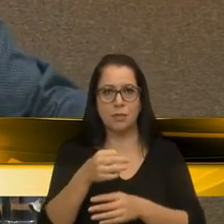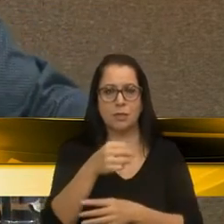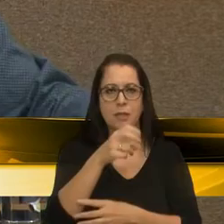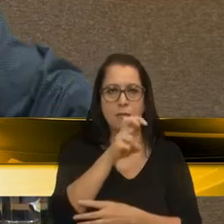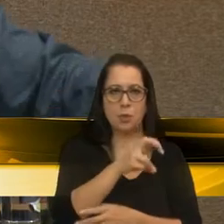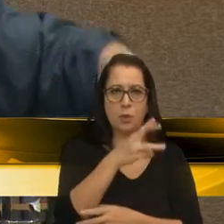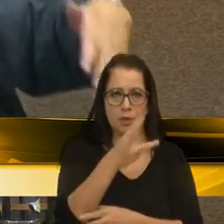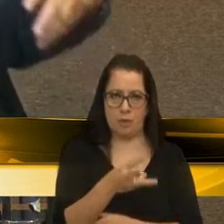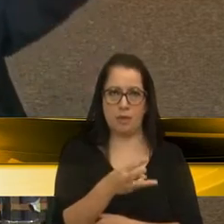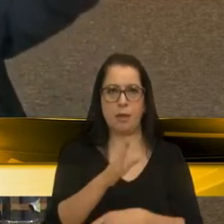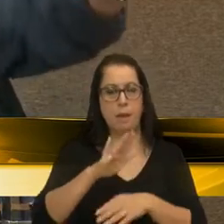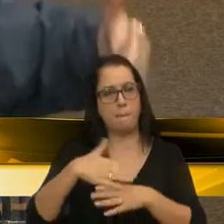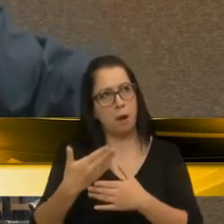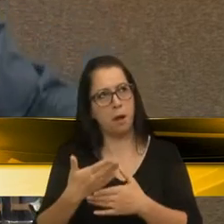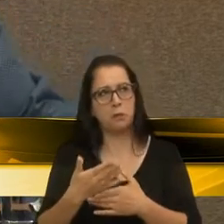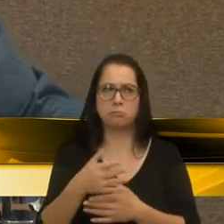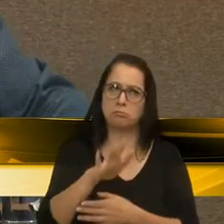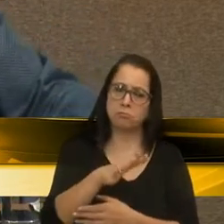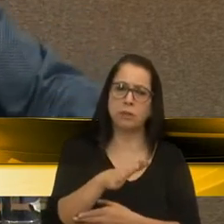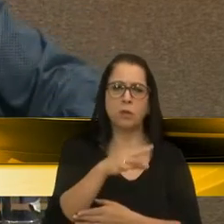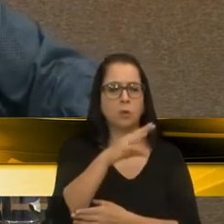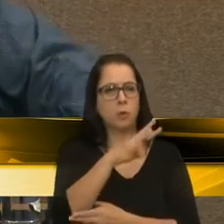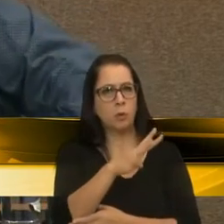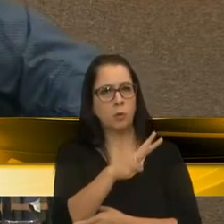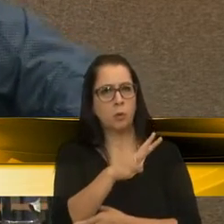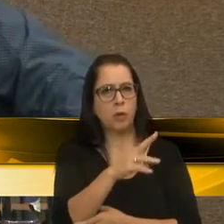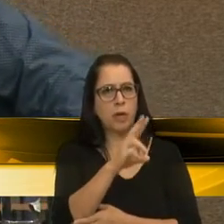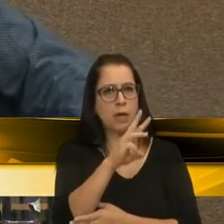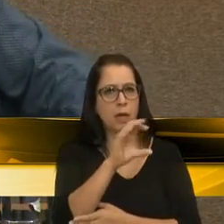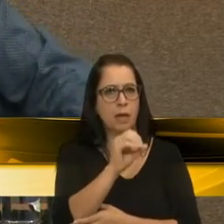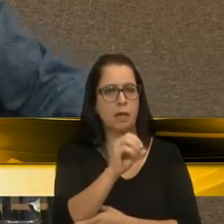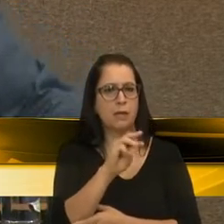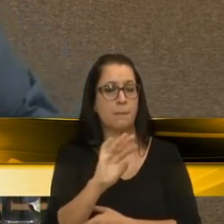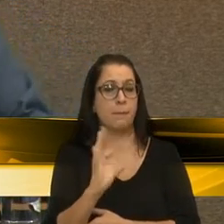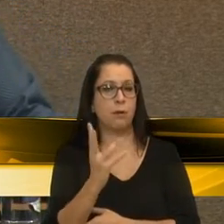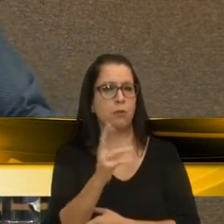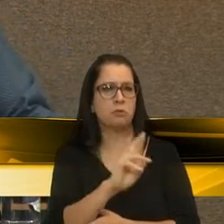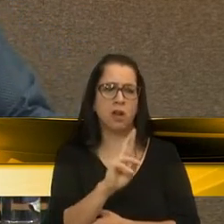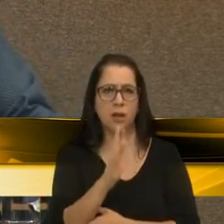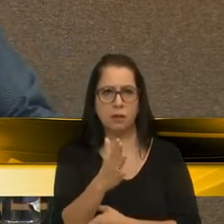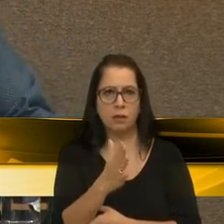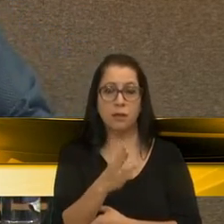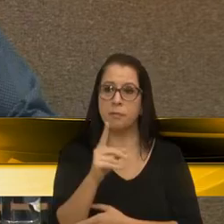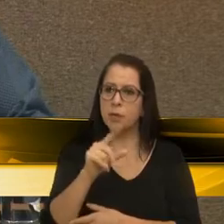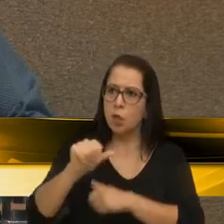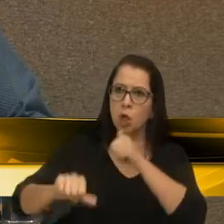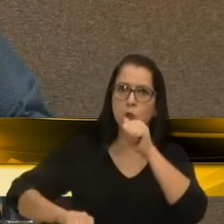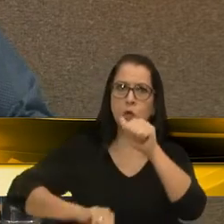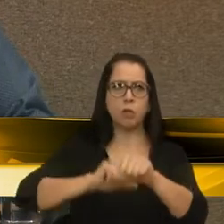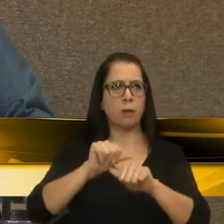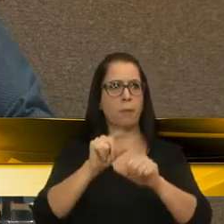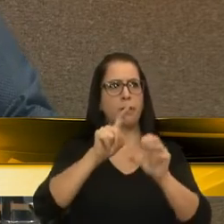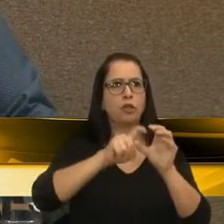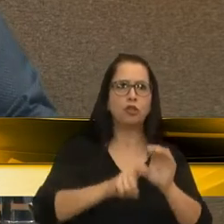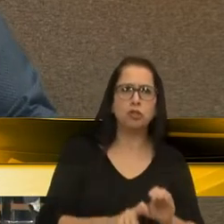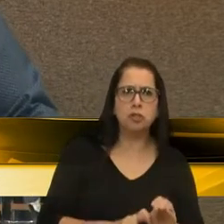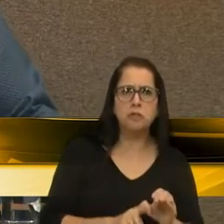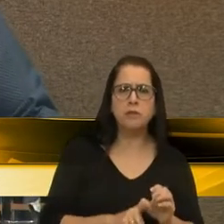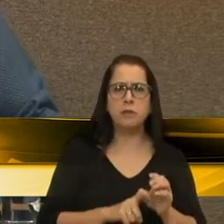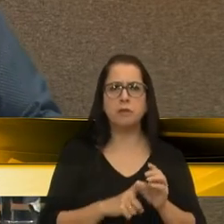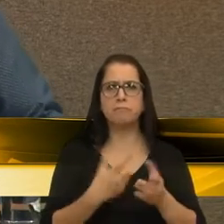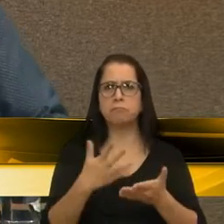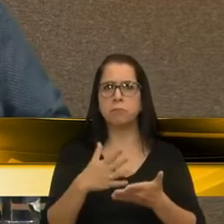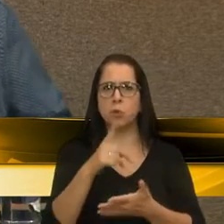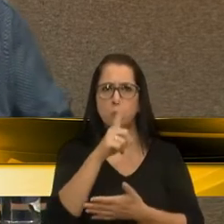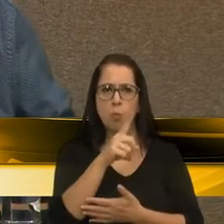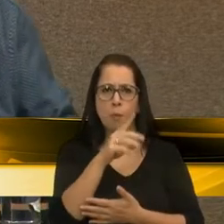né? Mas valeria 40 milhões de reais, de repente se transformar numa dívida que se aproxima